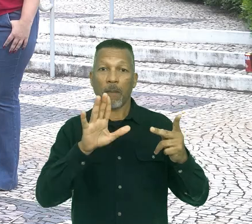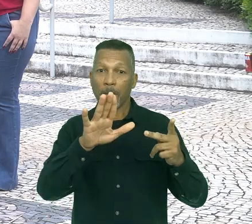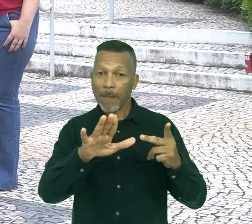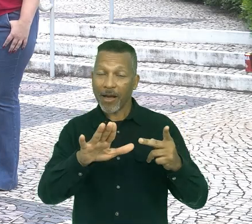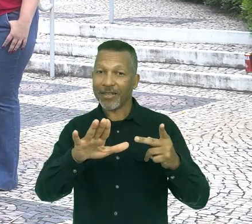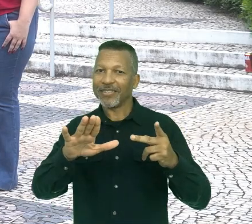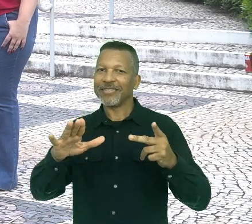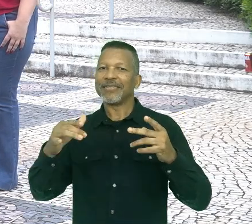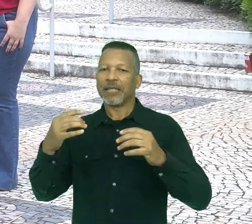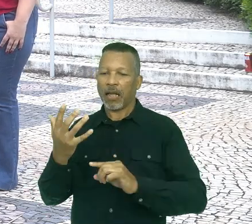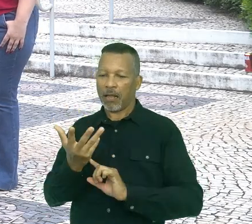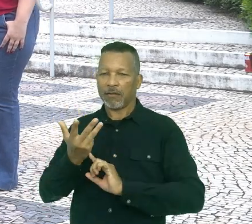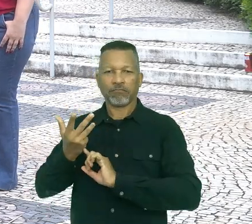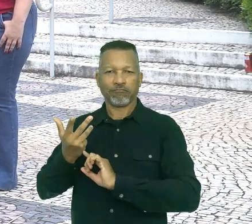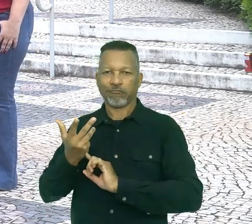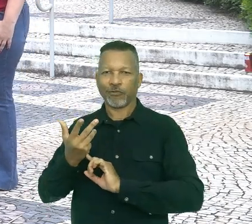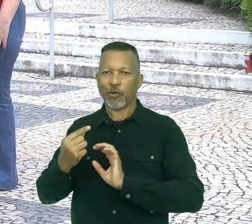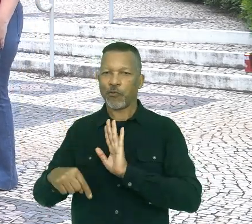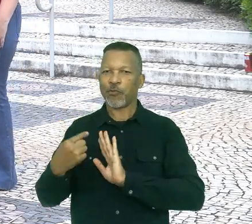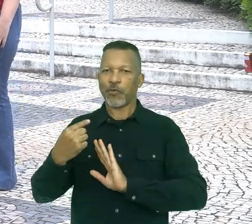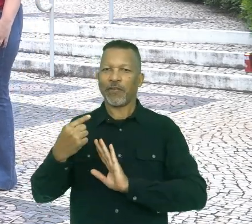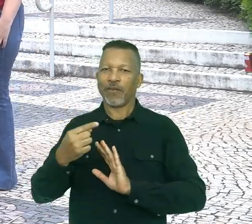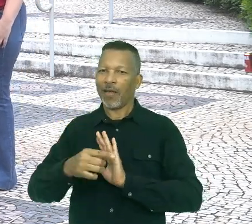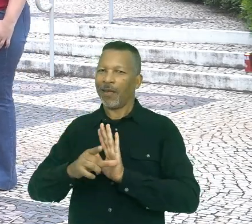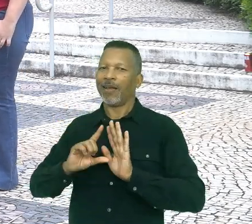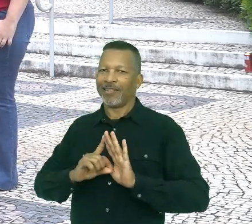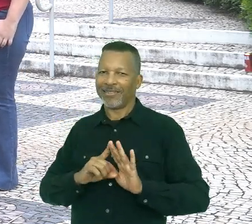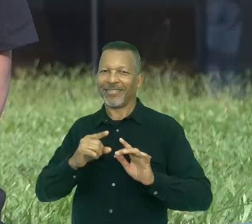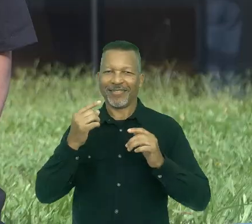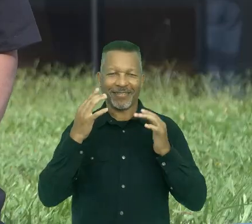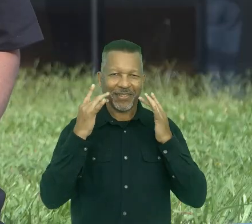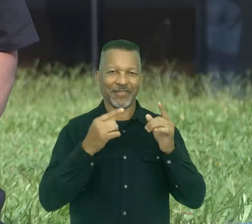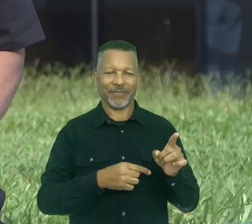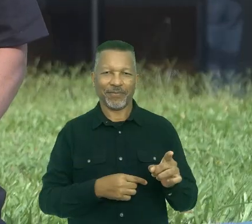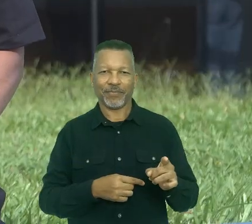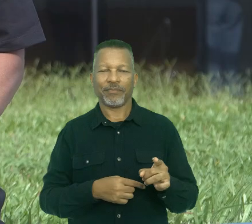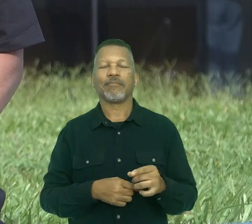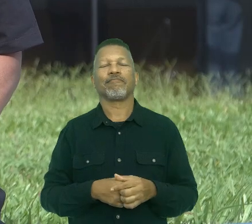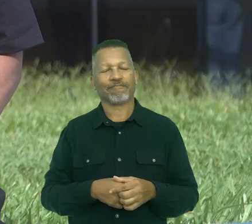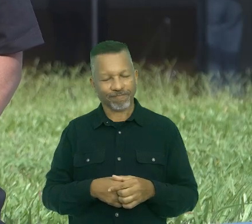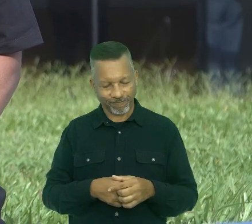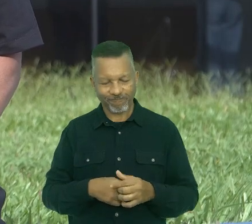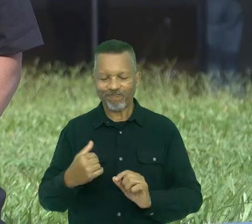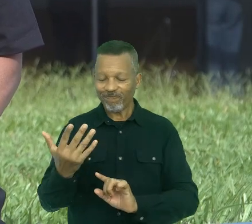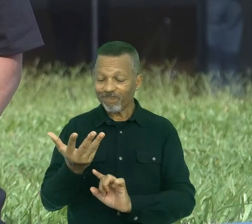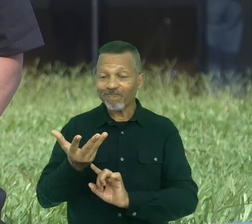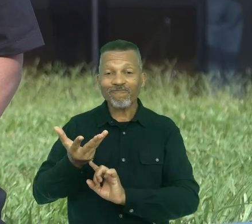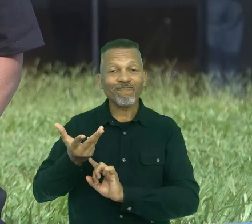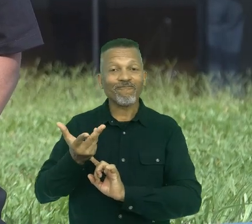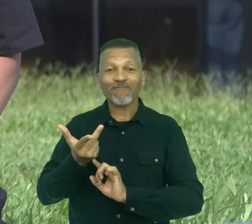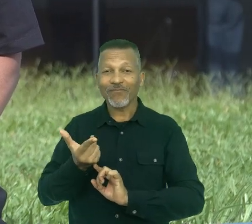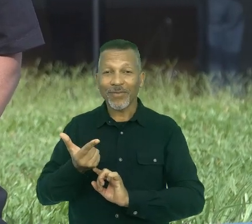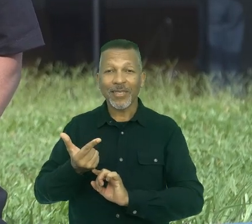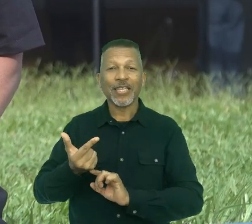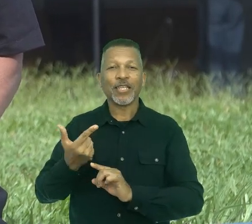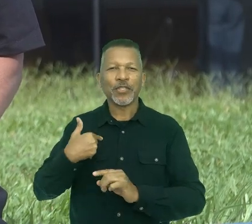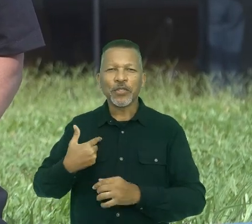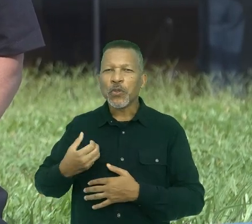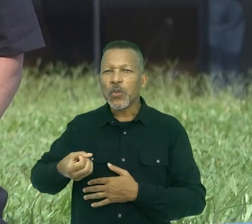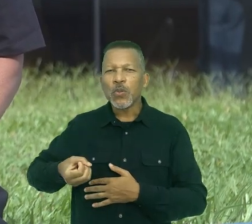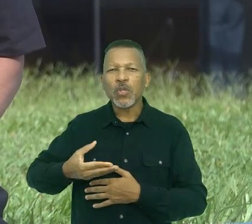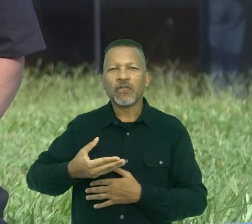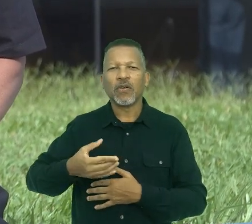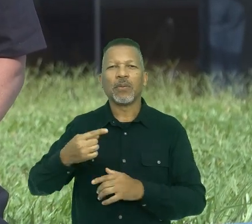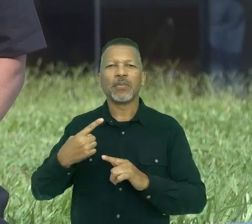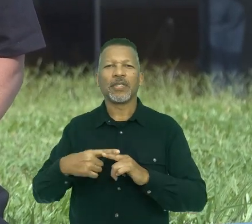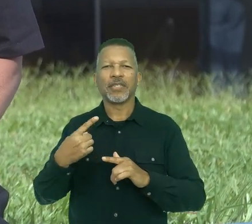estreia no mundo da arte foi muito antes disso. A arte, então, ela chegou muito novo porque isso